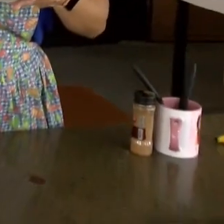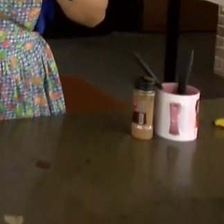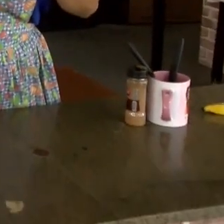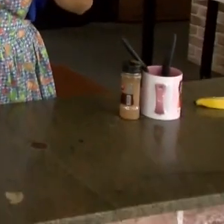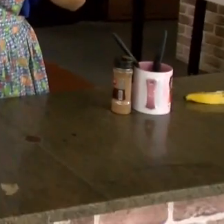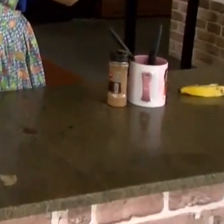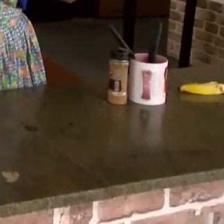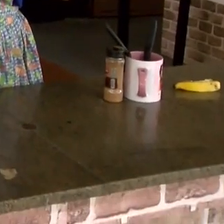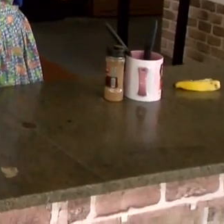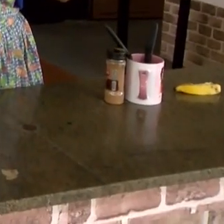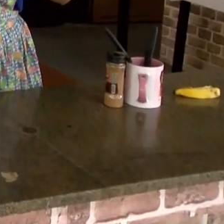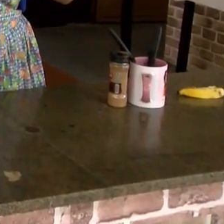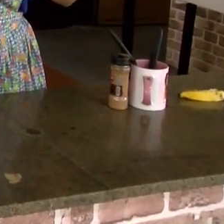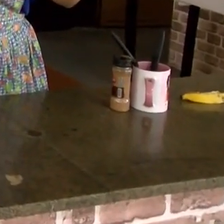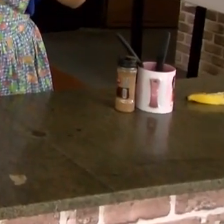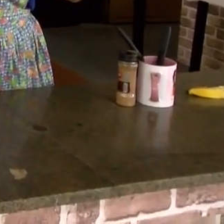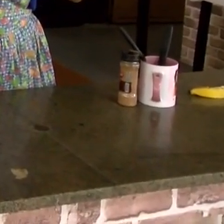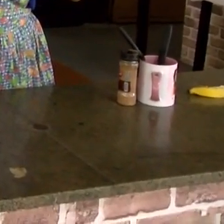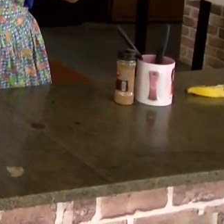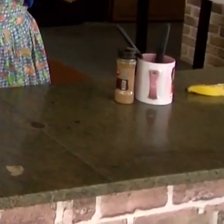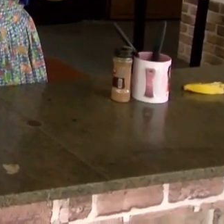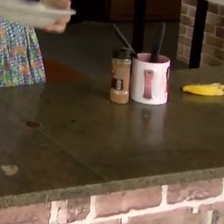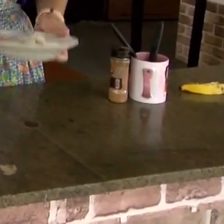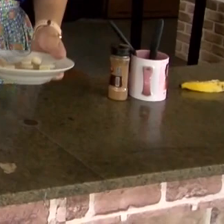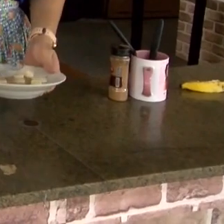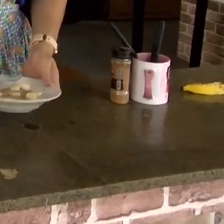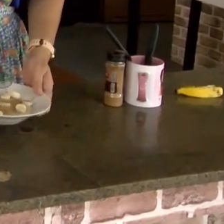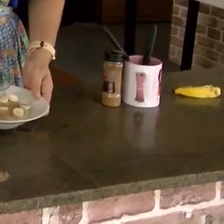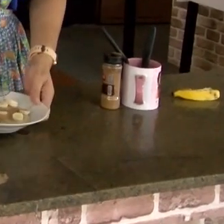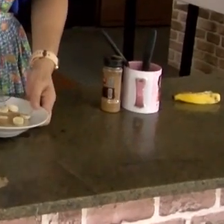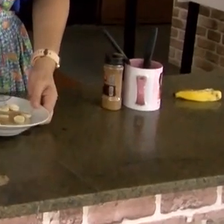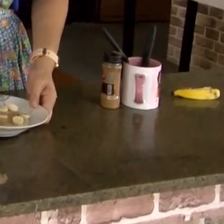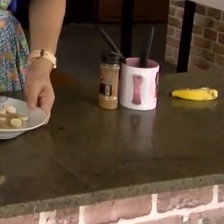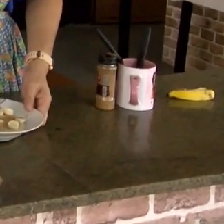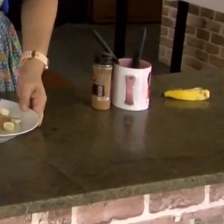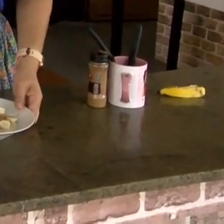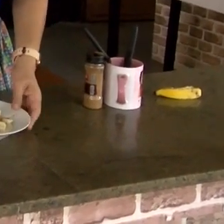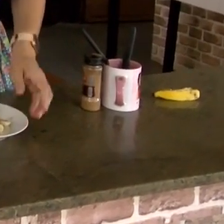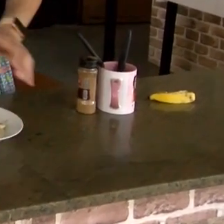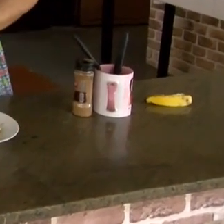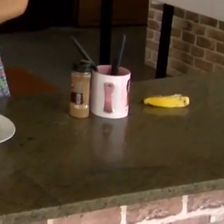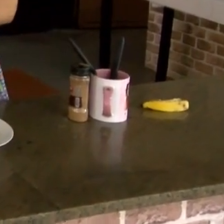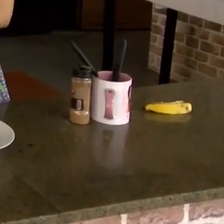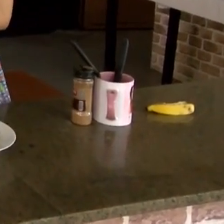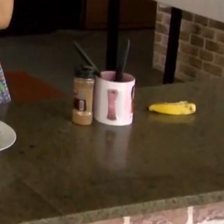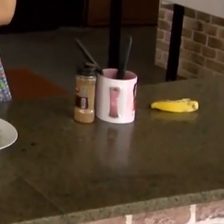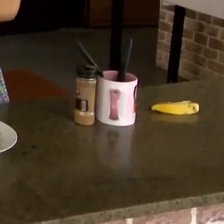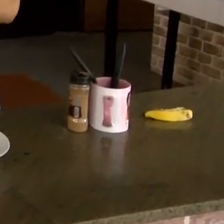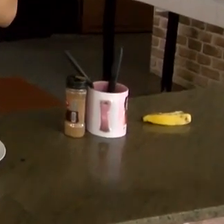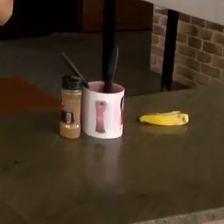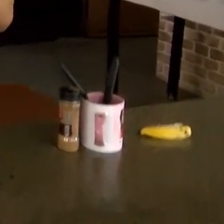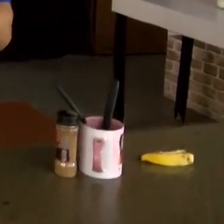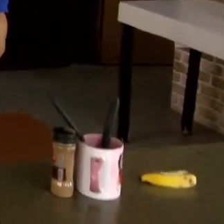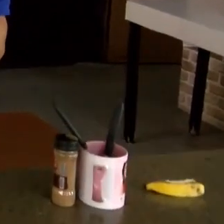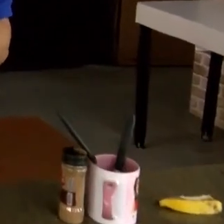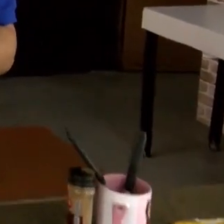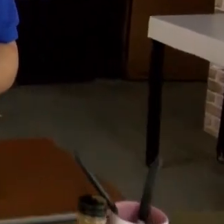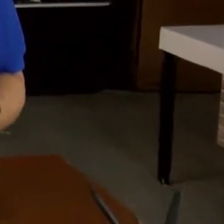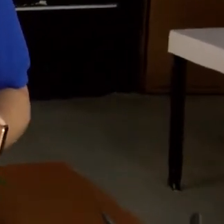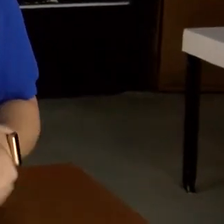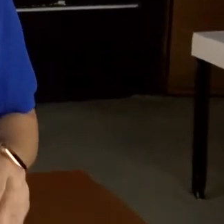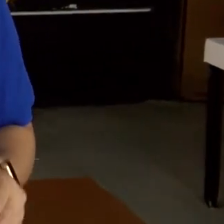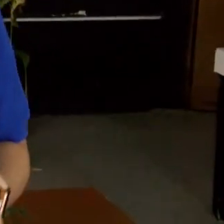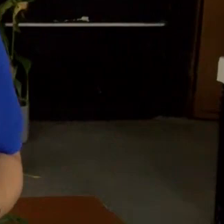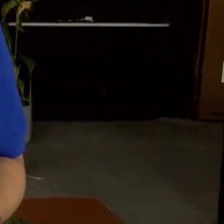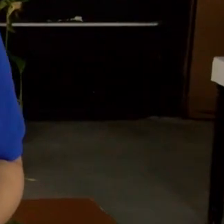experimentar agora. Por quê? Tcharam! Ai, os recadinhos! Os